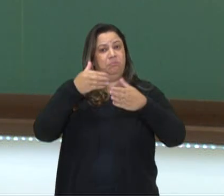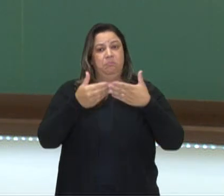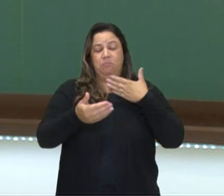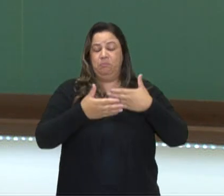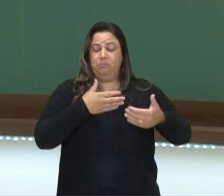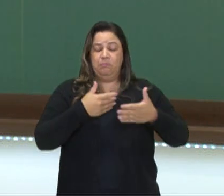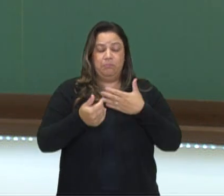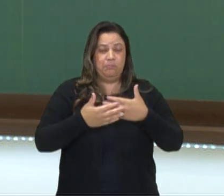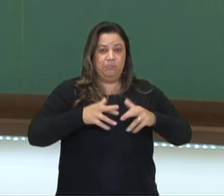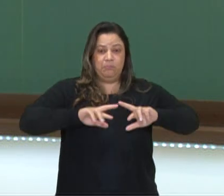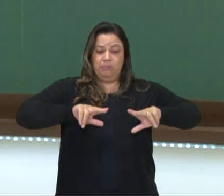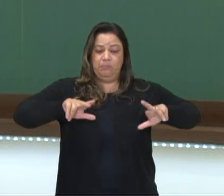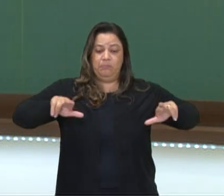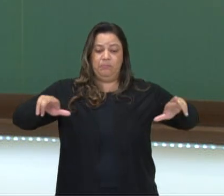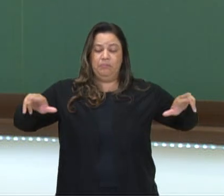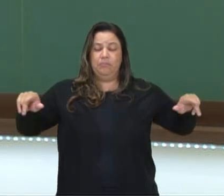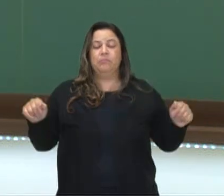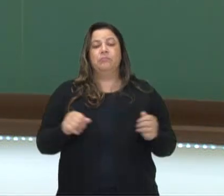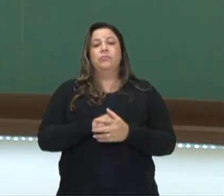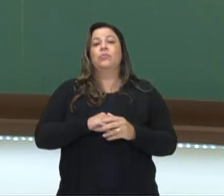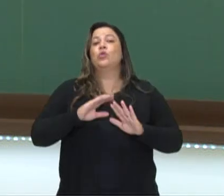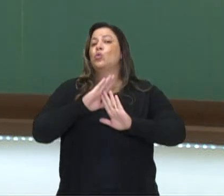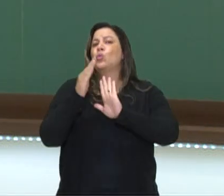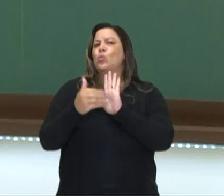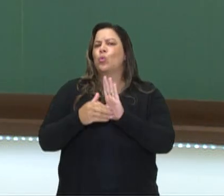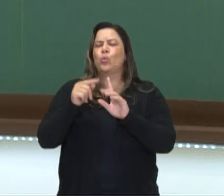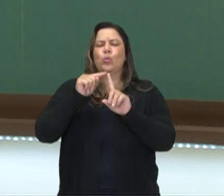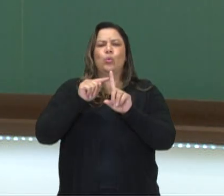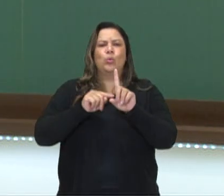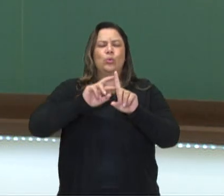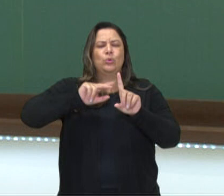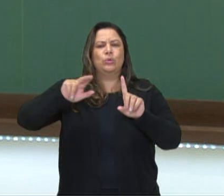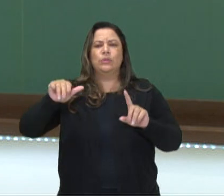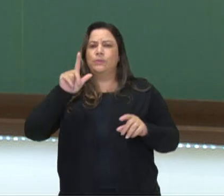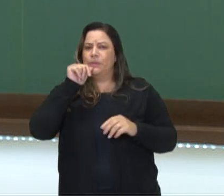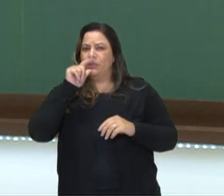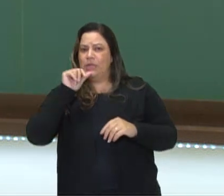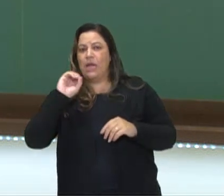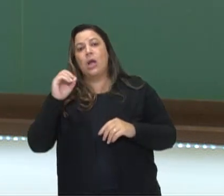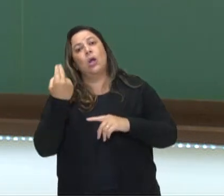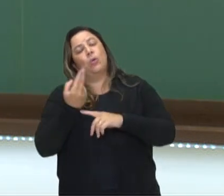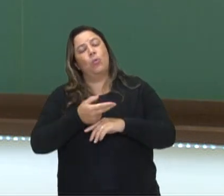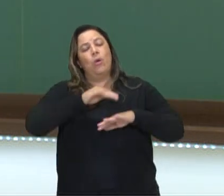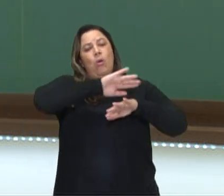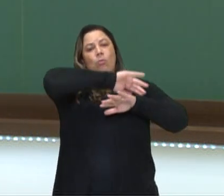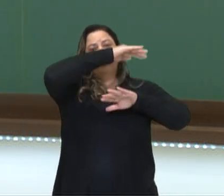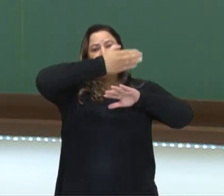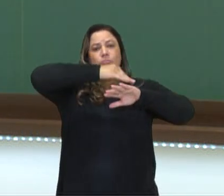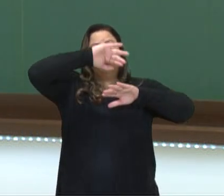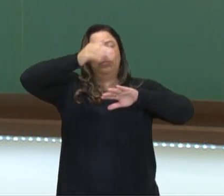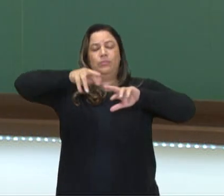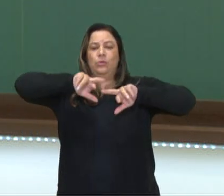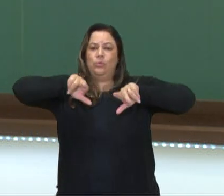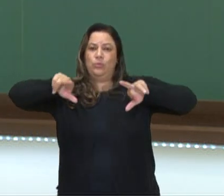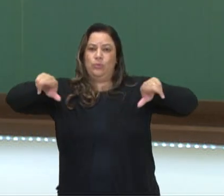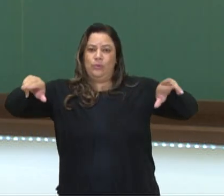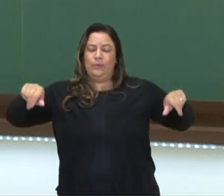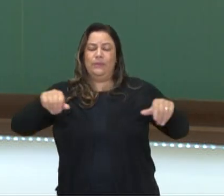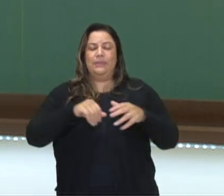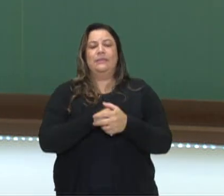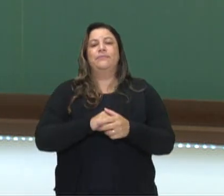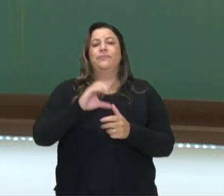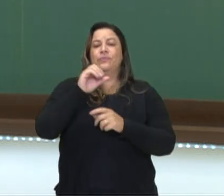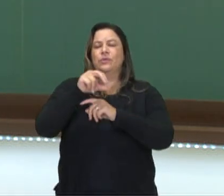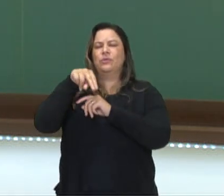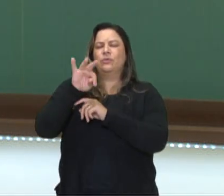ser os corpos hídricos, águas dos rios, mares e oceanos, ou também as superfícies continentais, aquelas que nós temos nos continentes, as